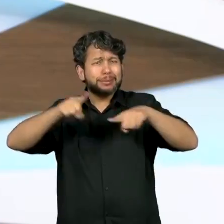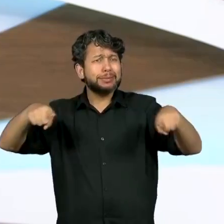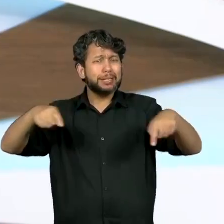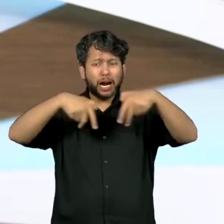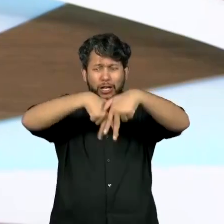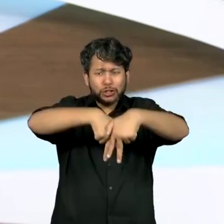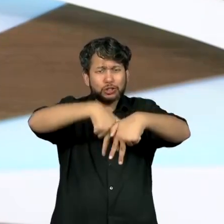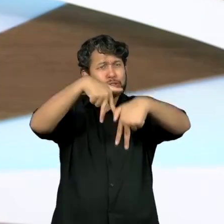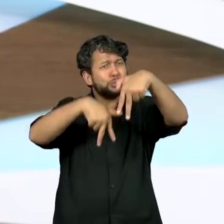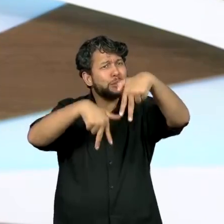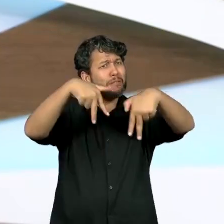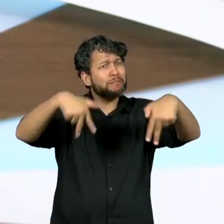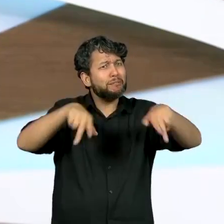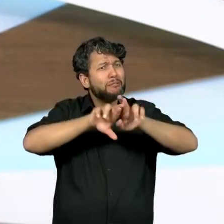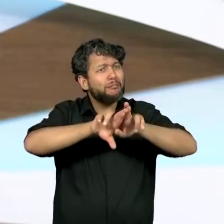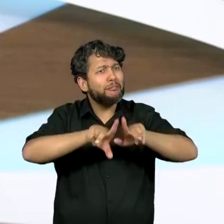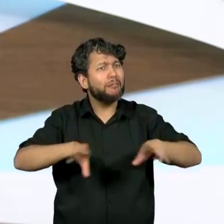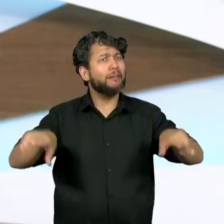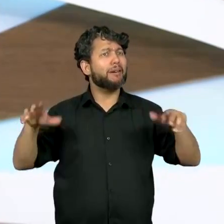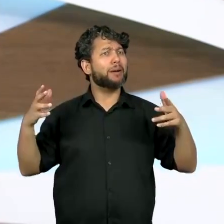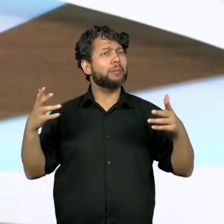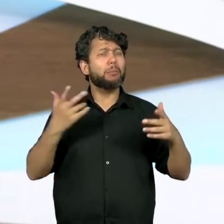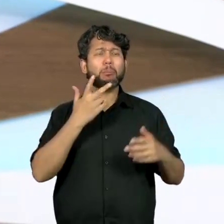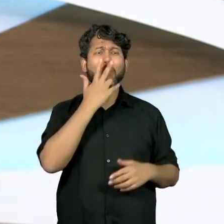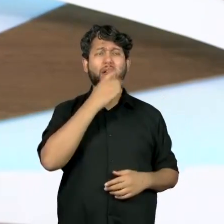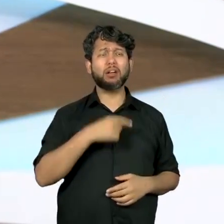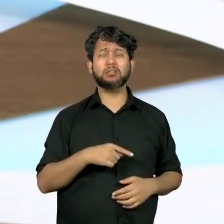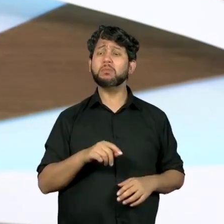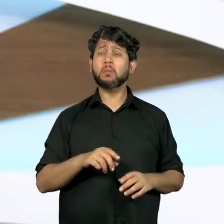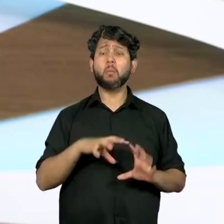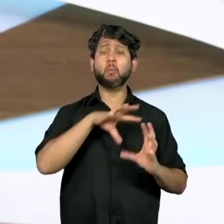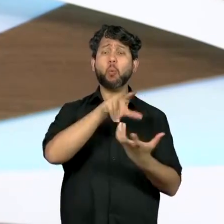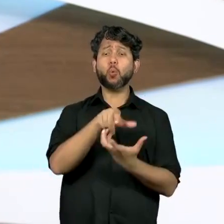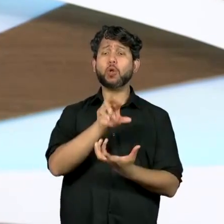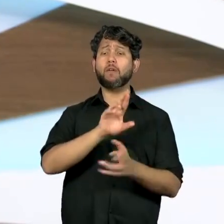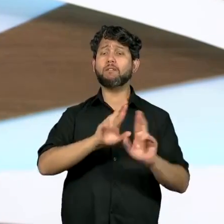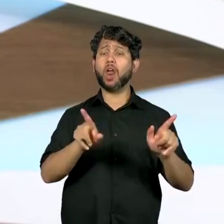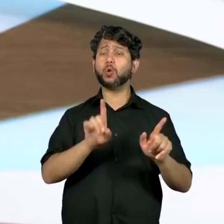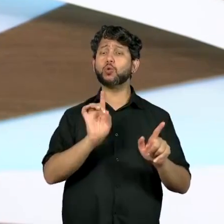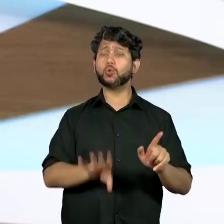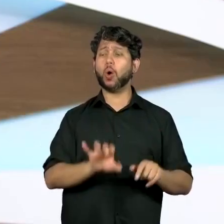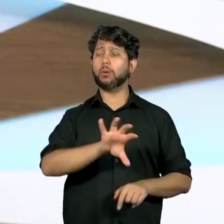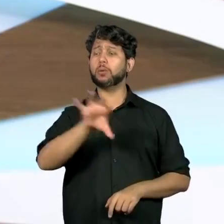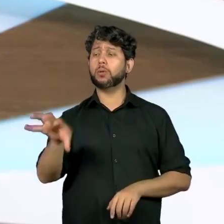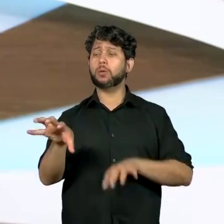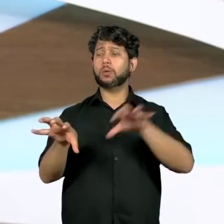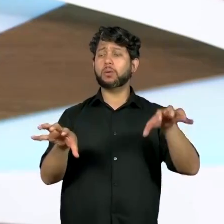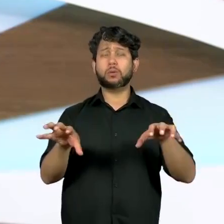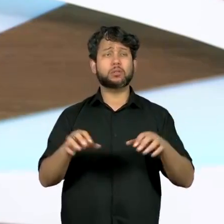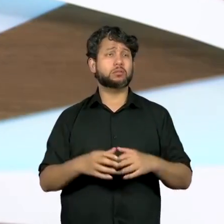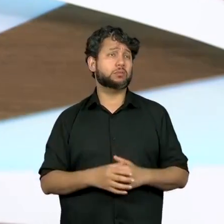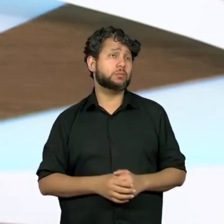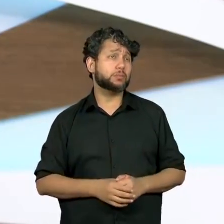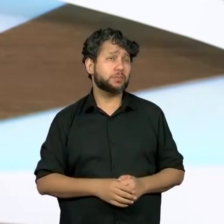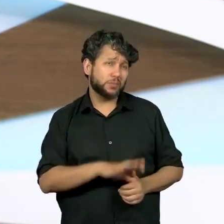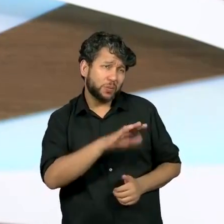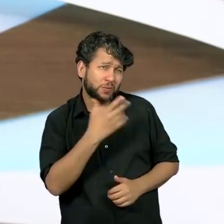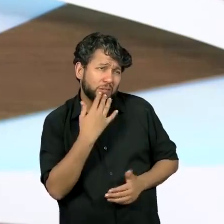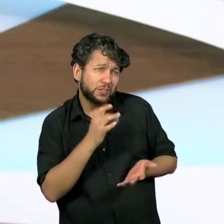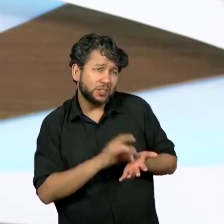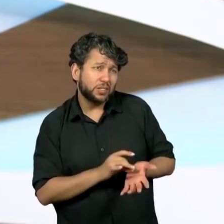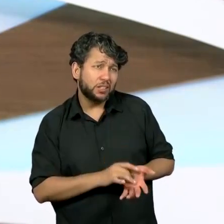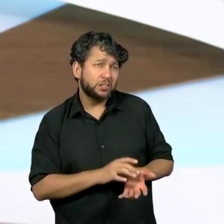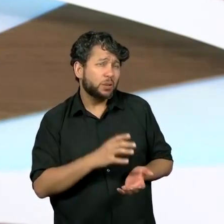estamos a falar não é eu não estou muito interessada em críticas, eu acho que eu estou interessada